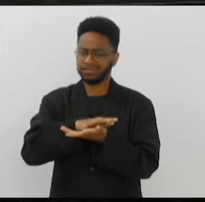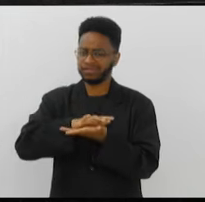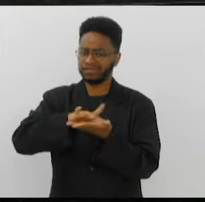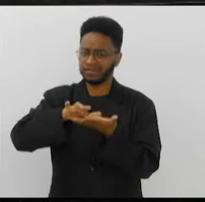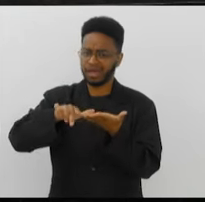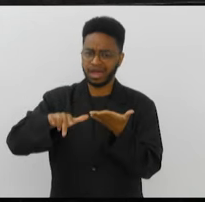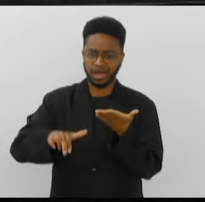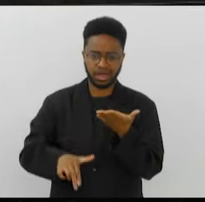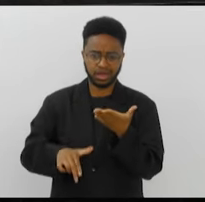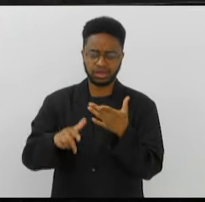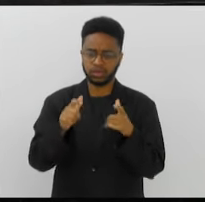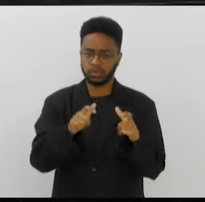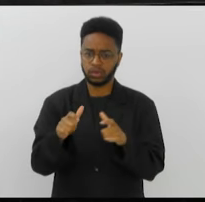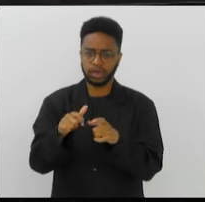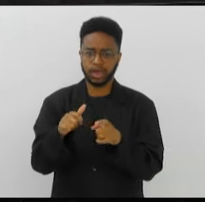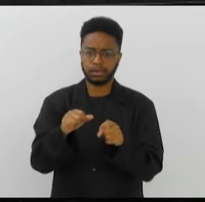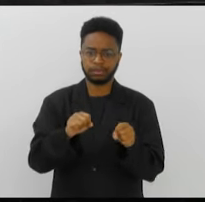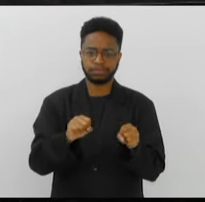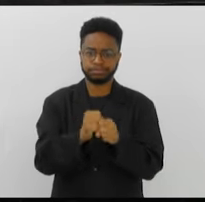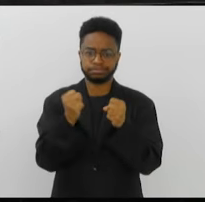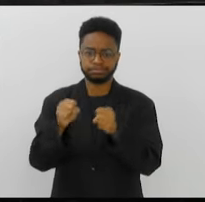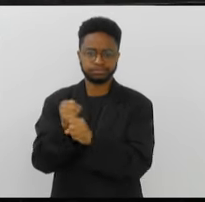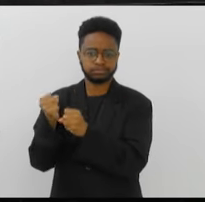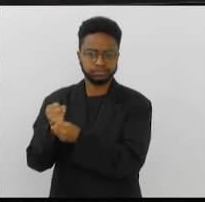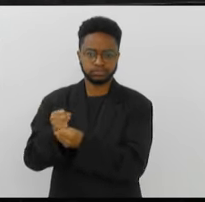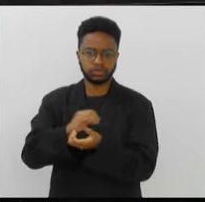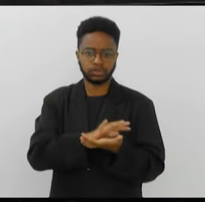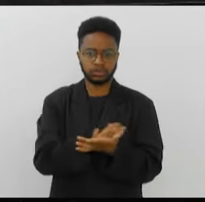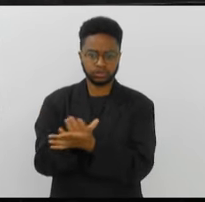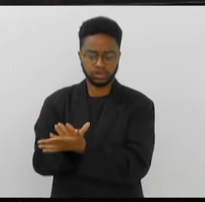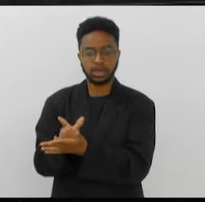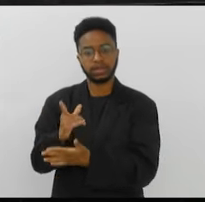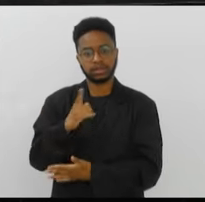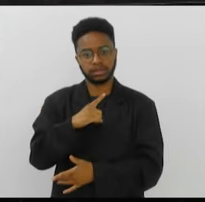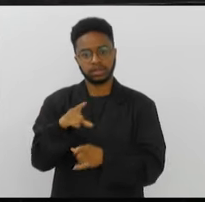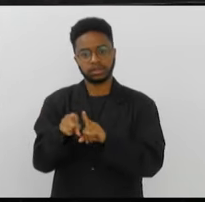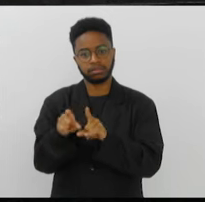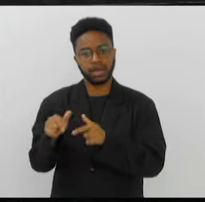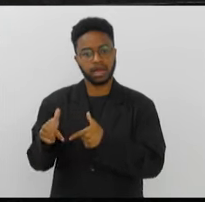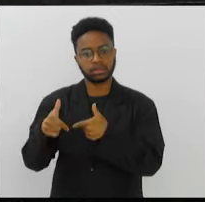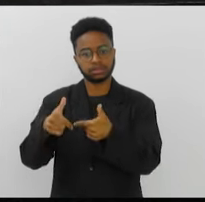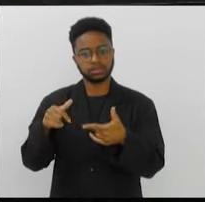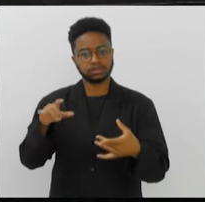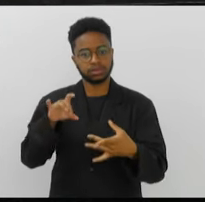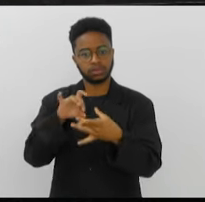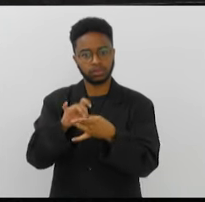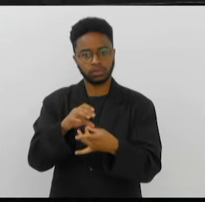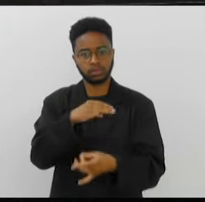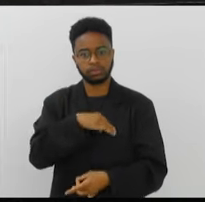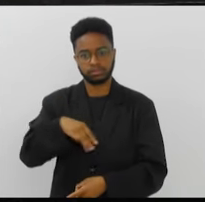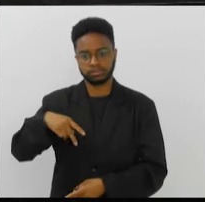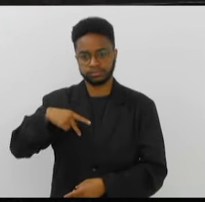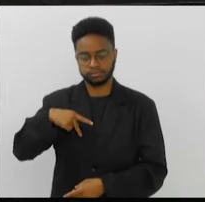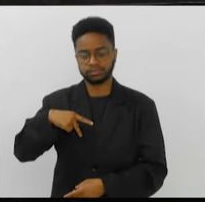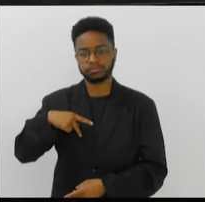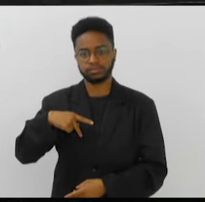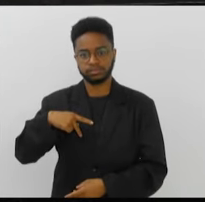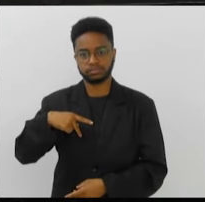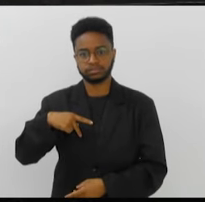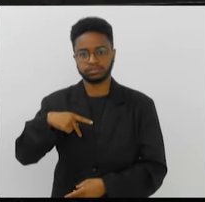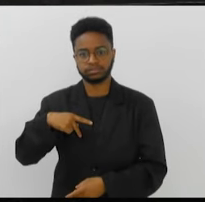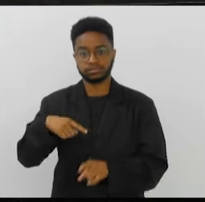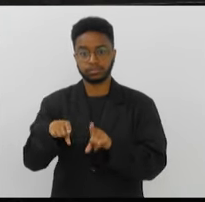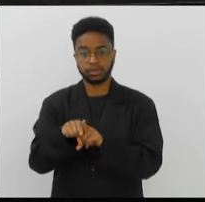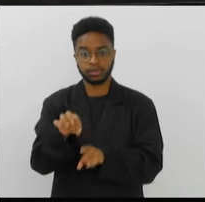e centenas de demolições, ele teve a ação conjunta do Ministério Público,